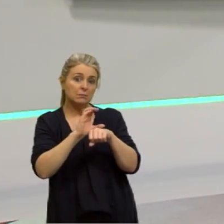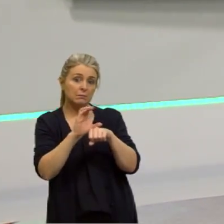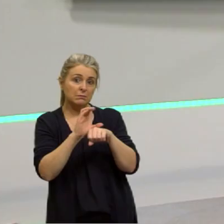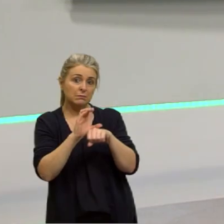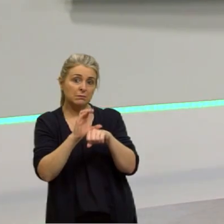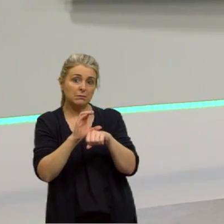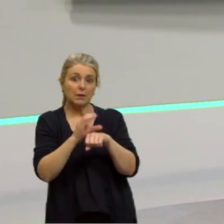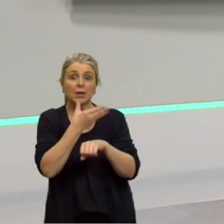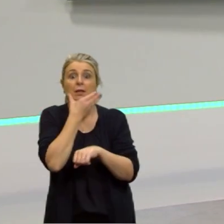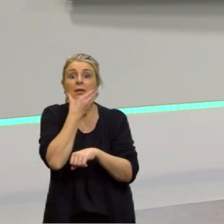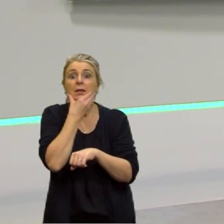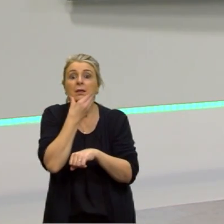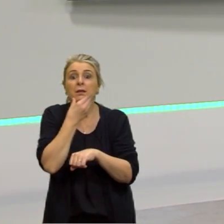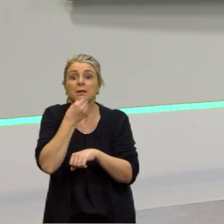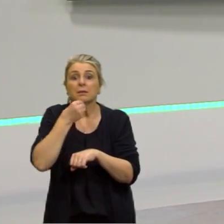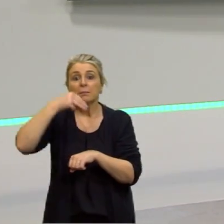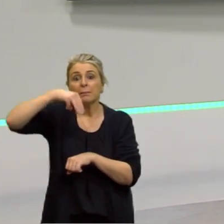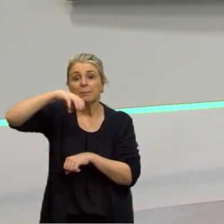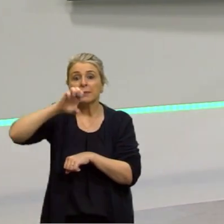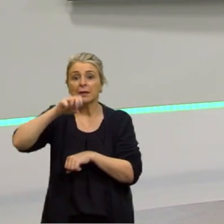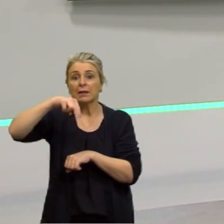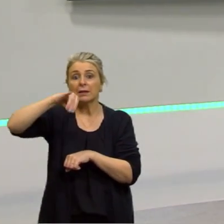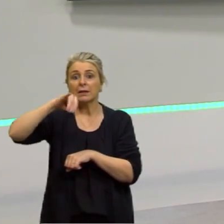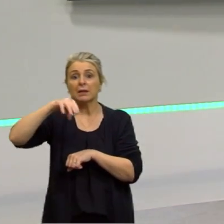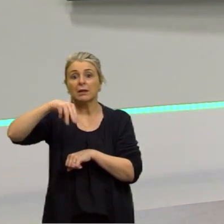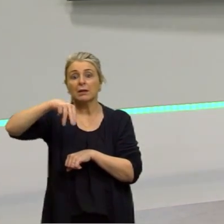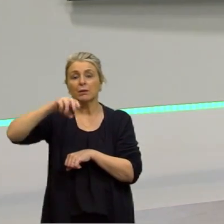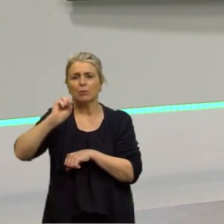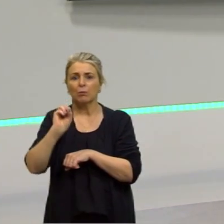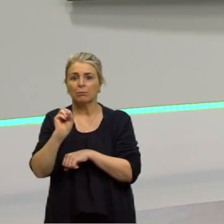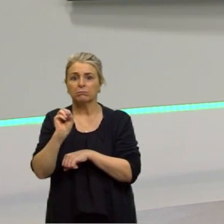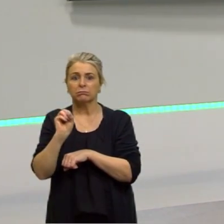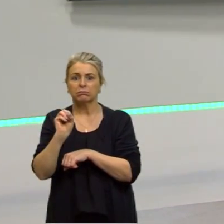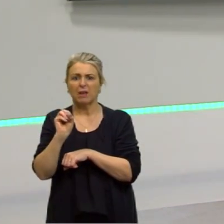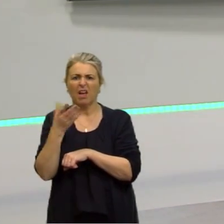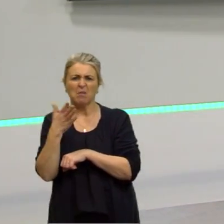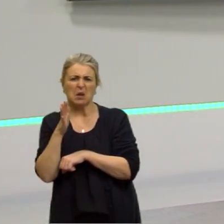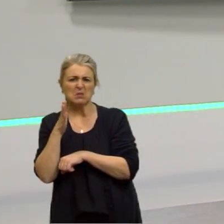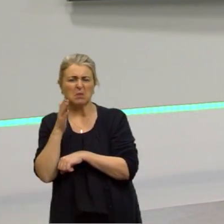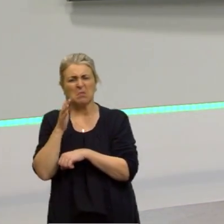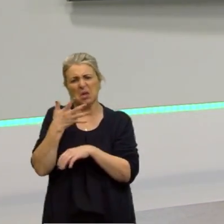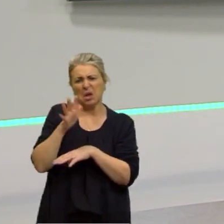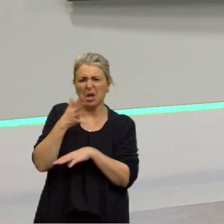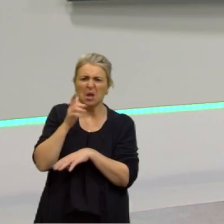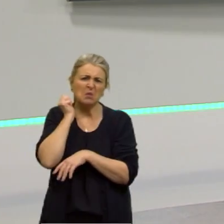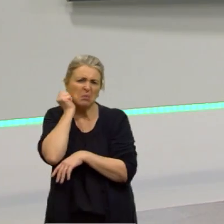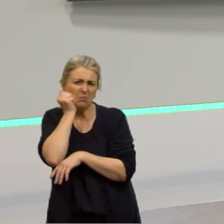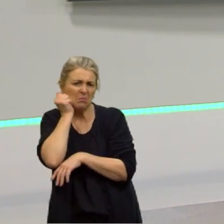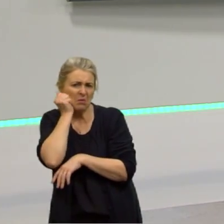entendo eu posso dizer que ele é moreno eu posso dizer que ele é